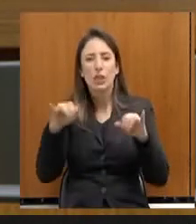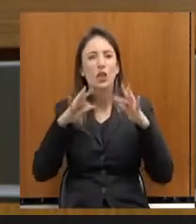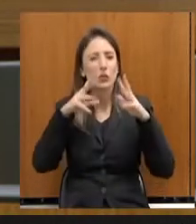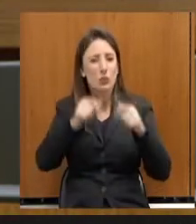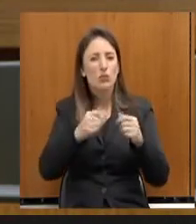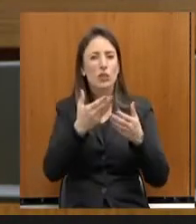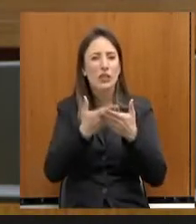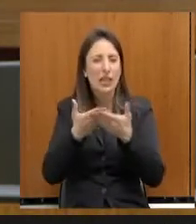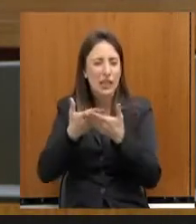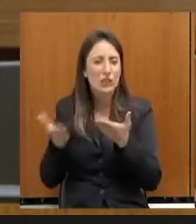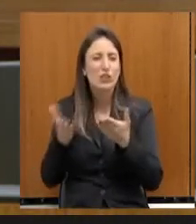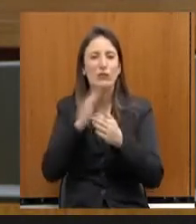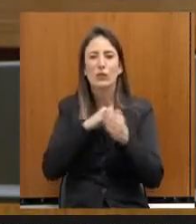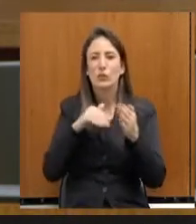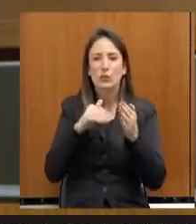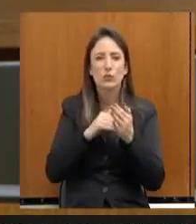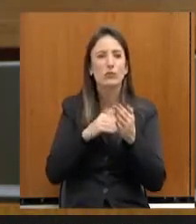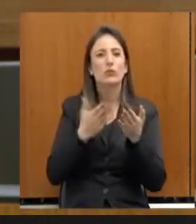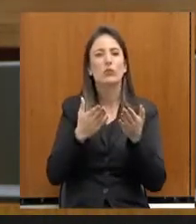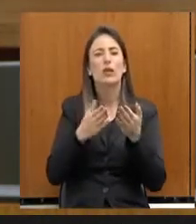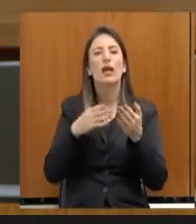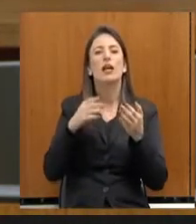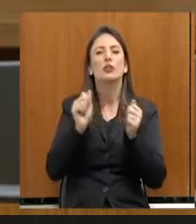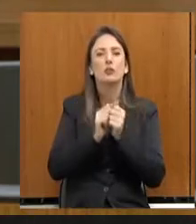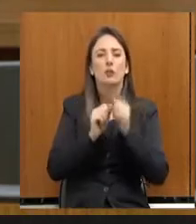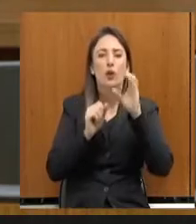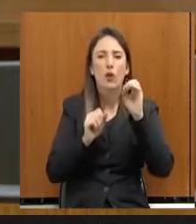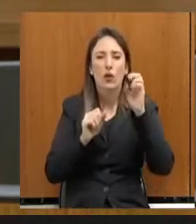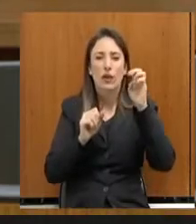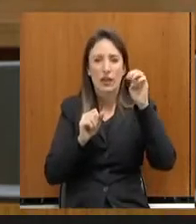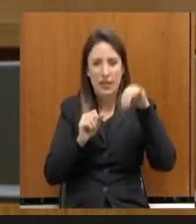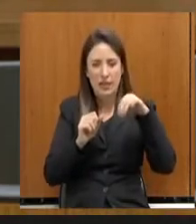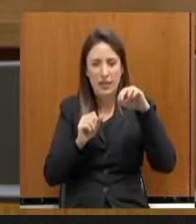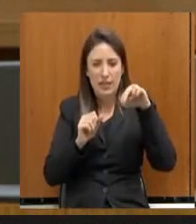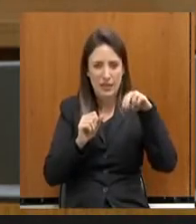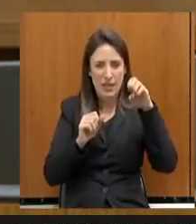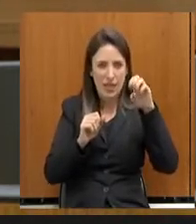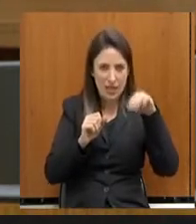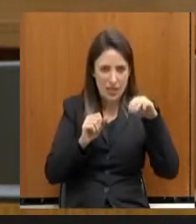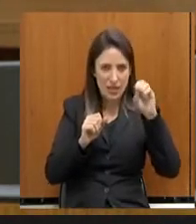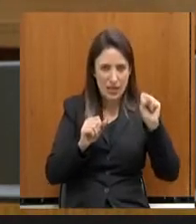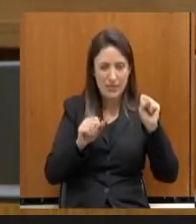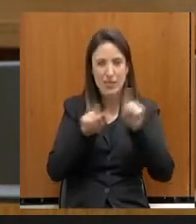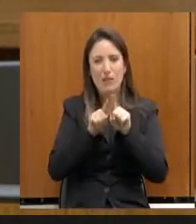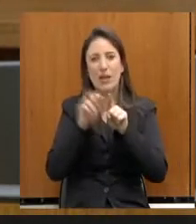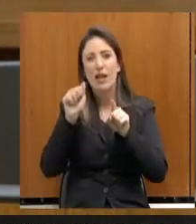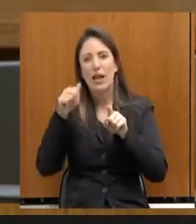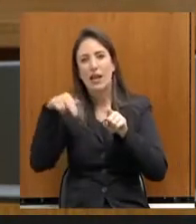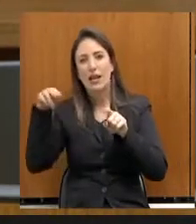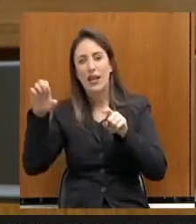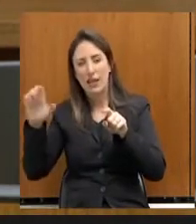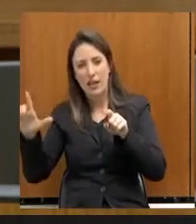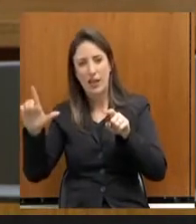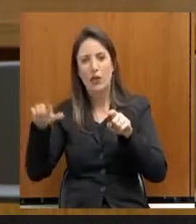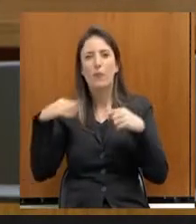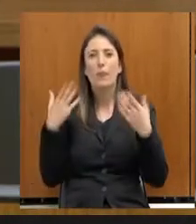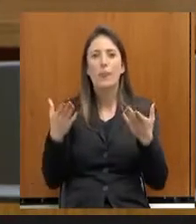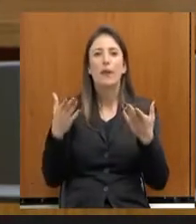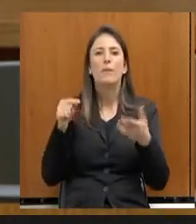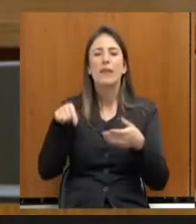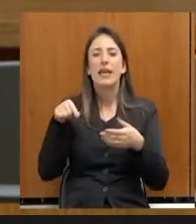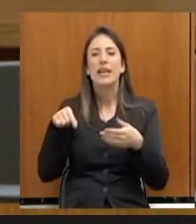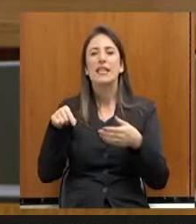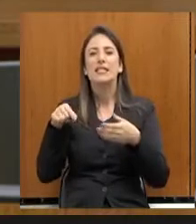no Brasil através da Uniesp e Daniel seja considerada a emenda constitucional aprovada nesta Assembleia que